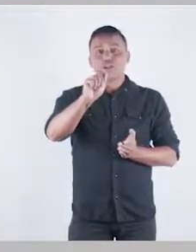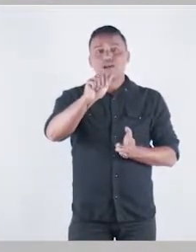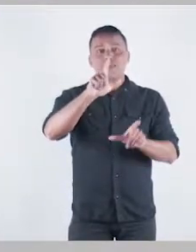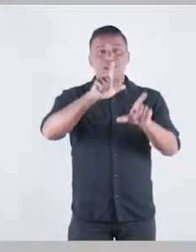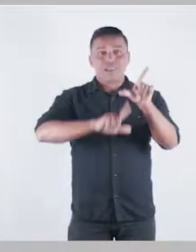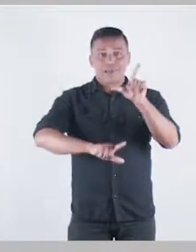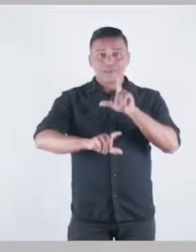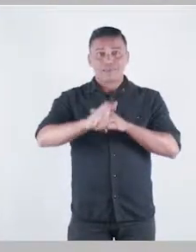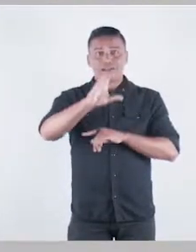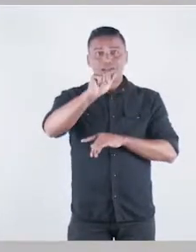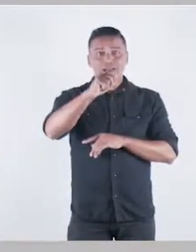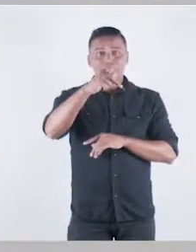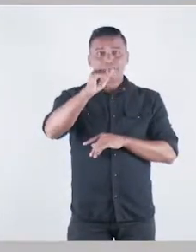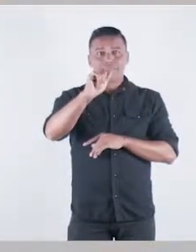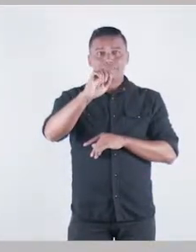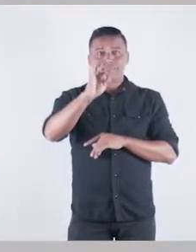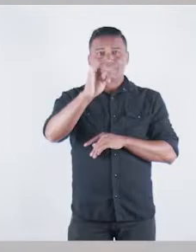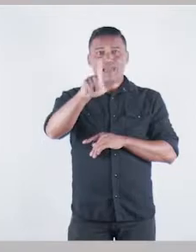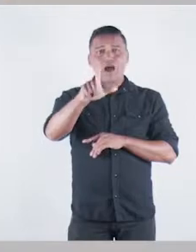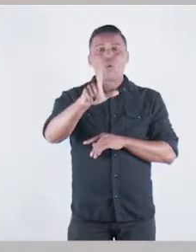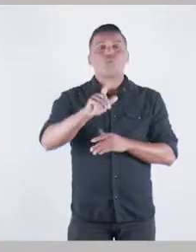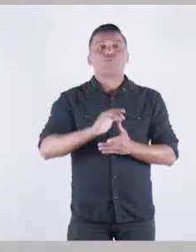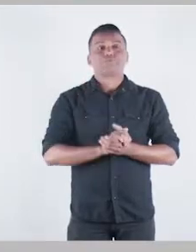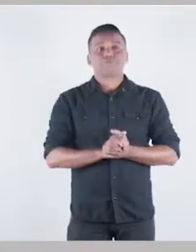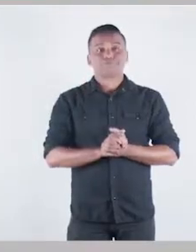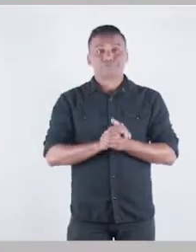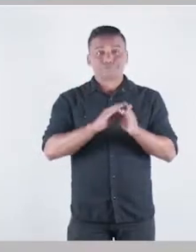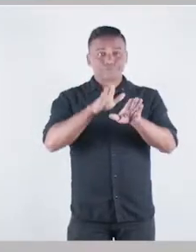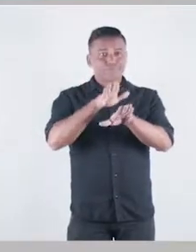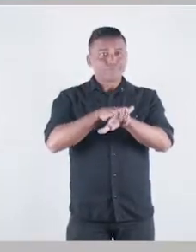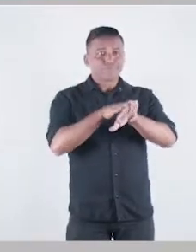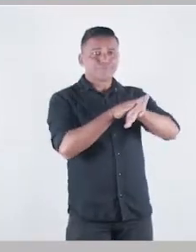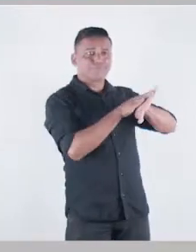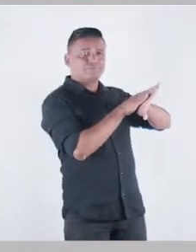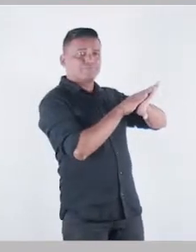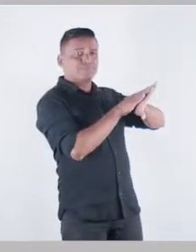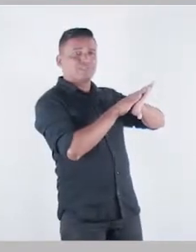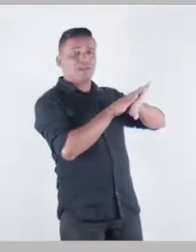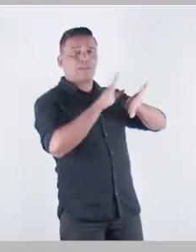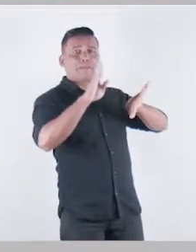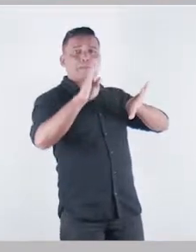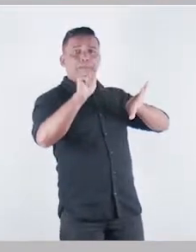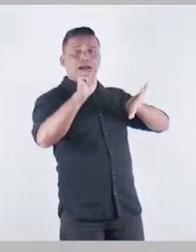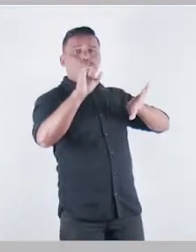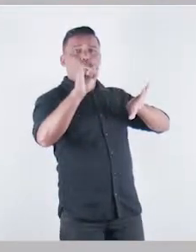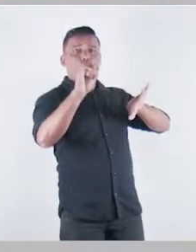edição agora, se já não saiu. A capa é um baobá